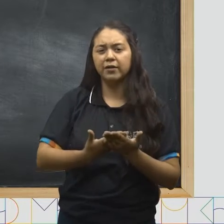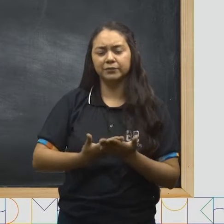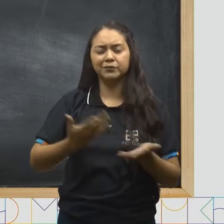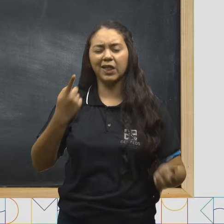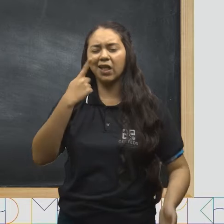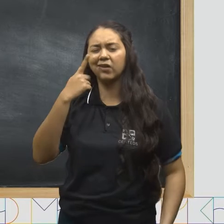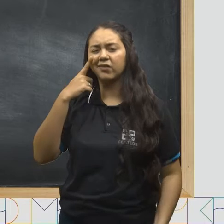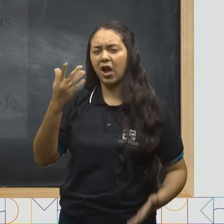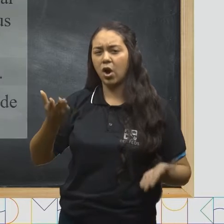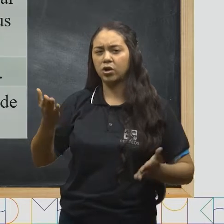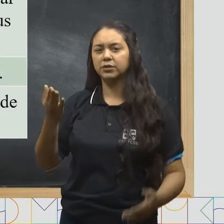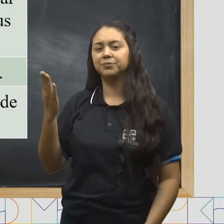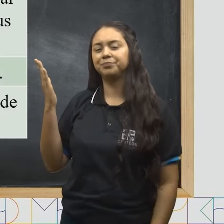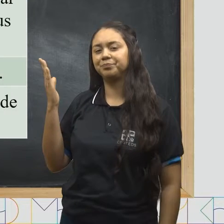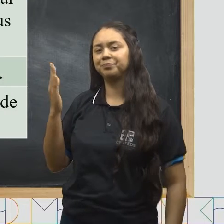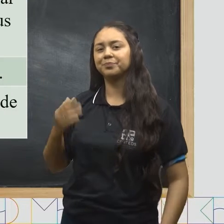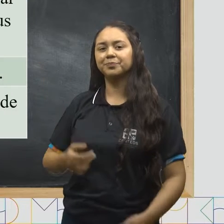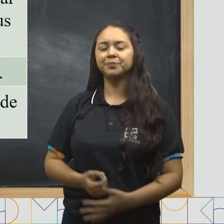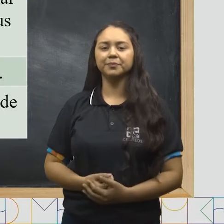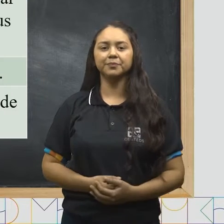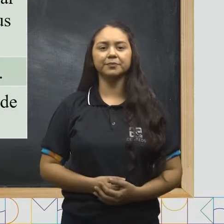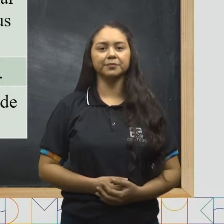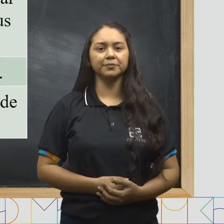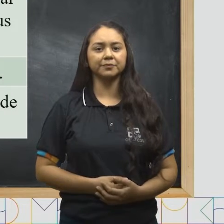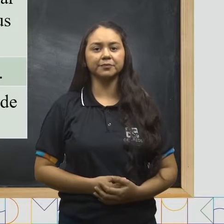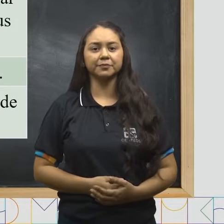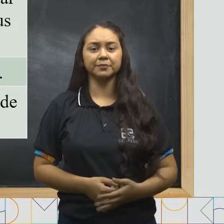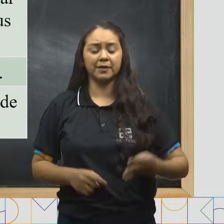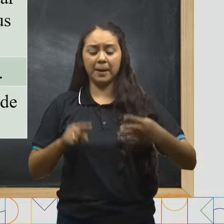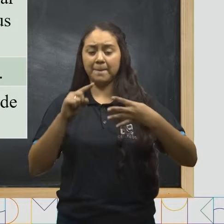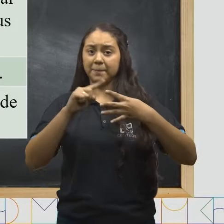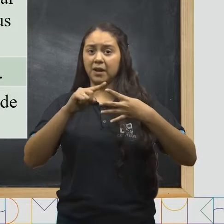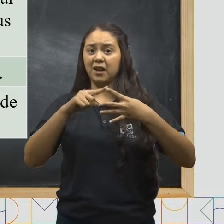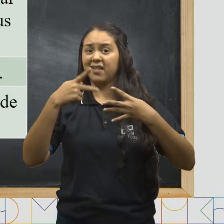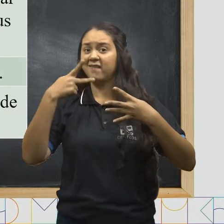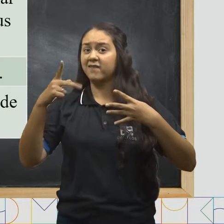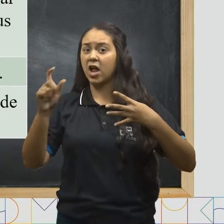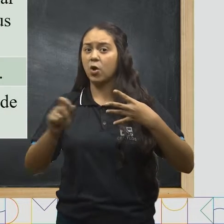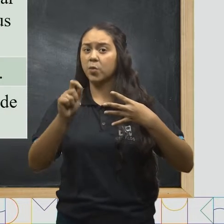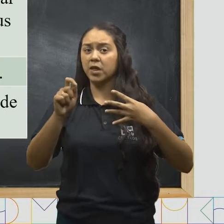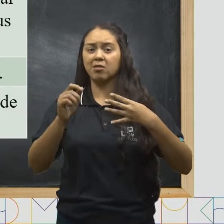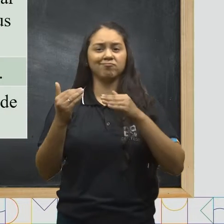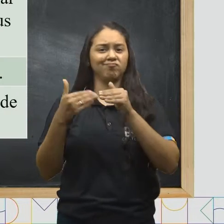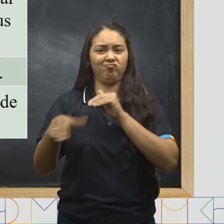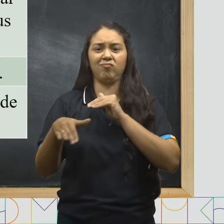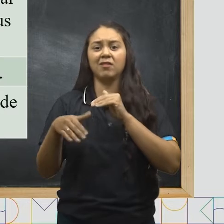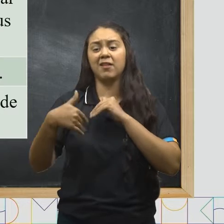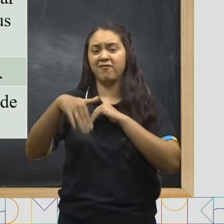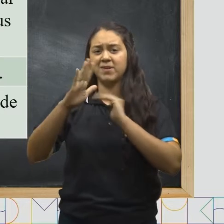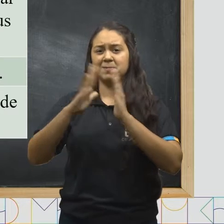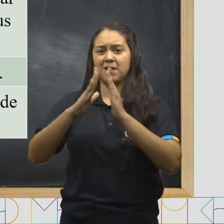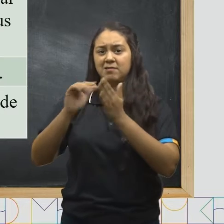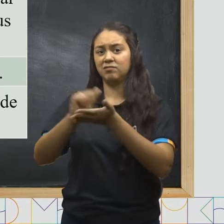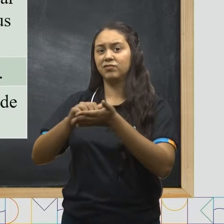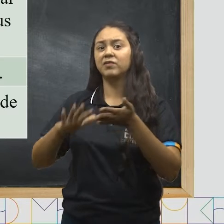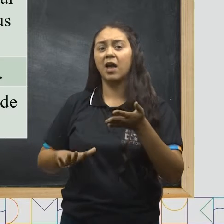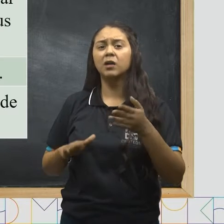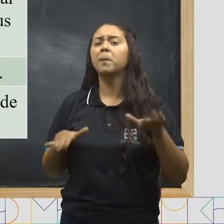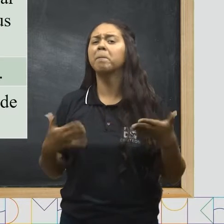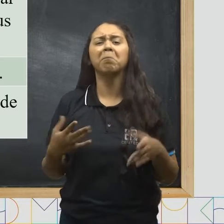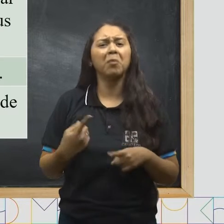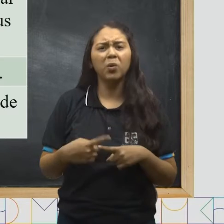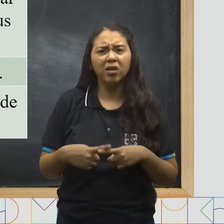anteriormente. Acompanhe. A Maria diz que não concorda com o dever de casa. Por qual